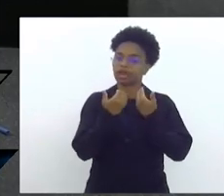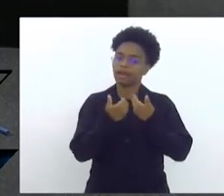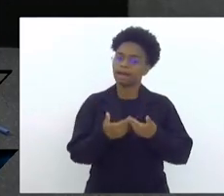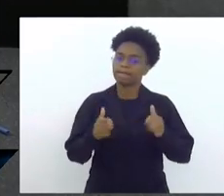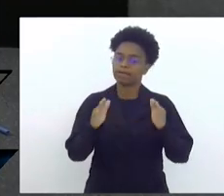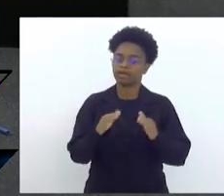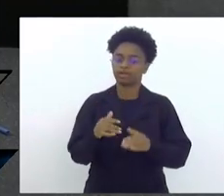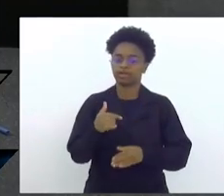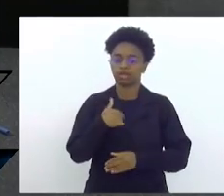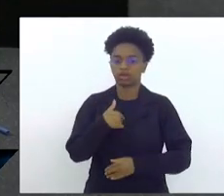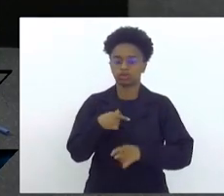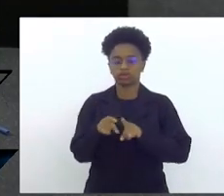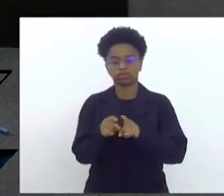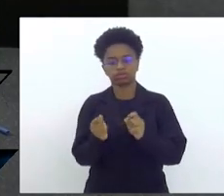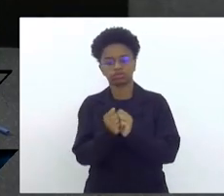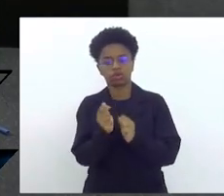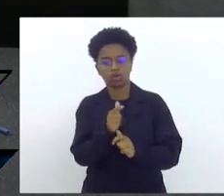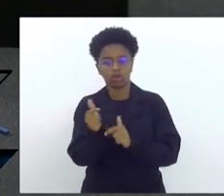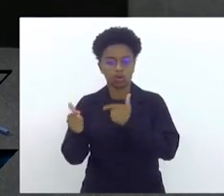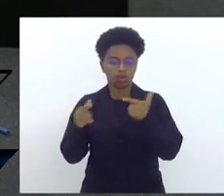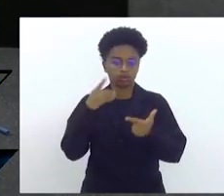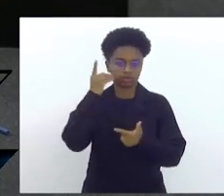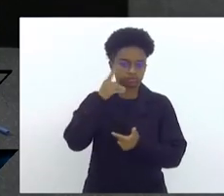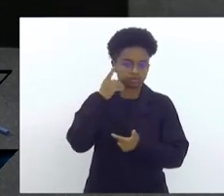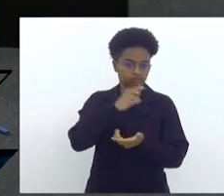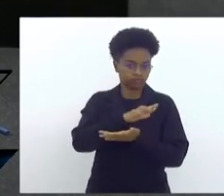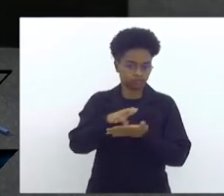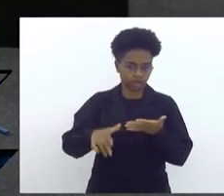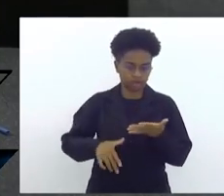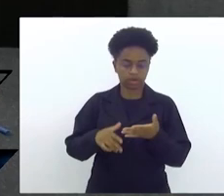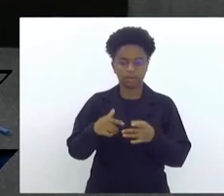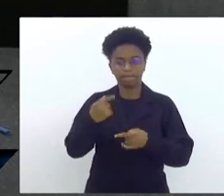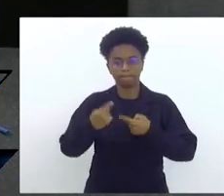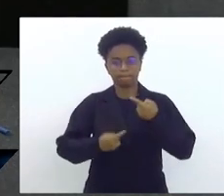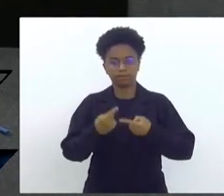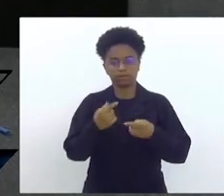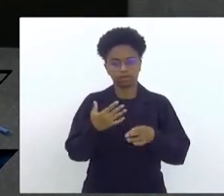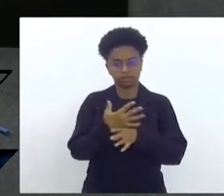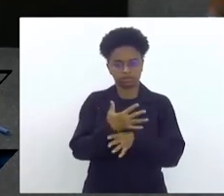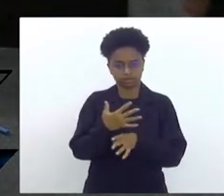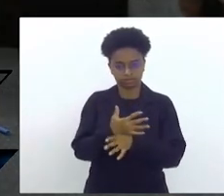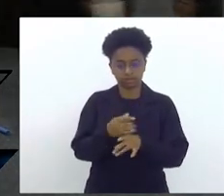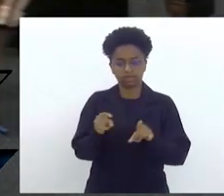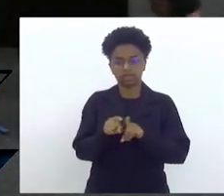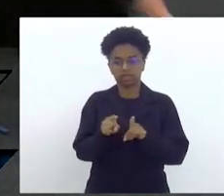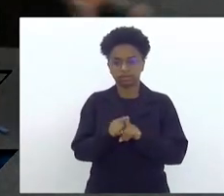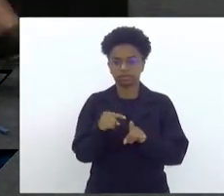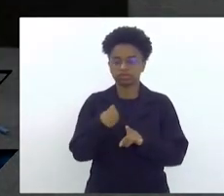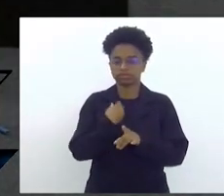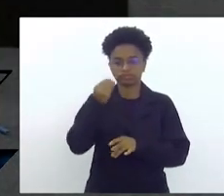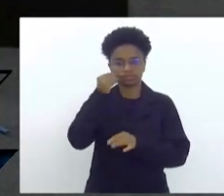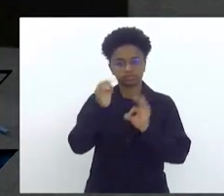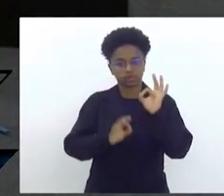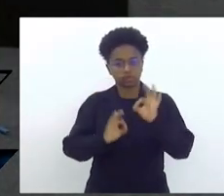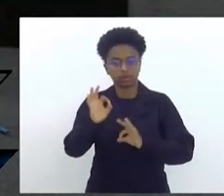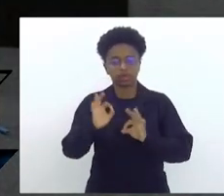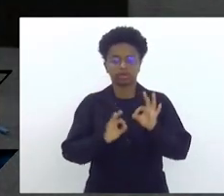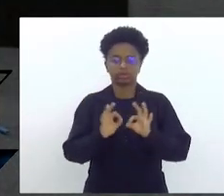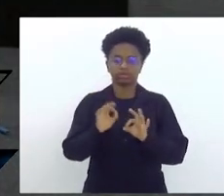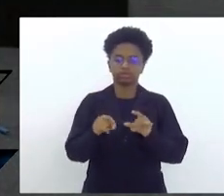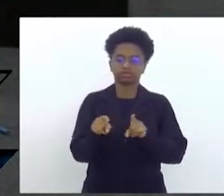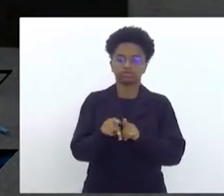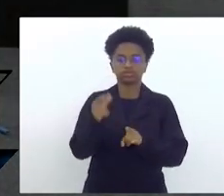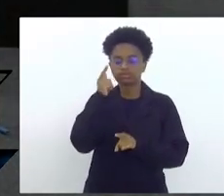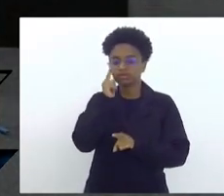eu vários outros parlamentares da comissão de político Urbano e Habitacional para poder organizar esse arcabouço legal e